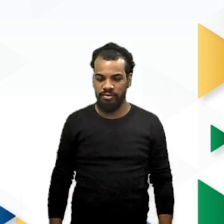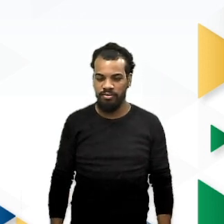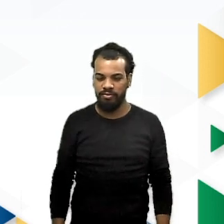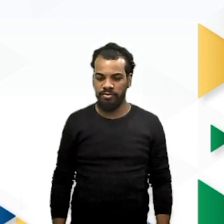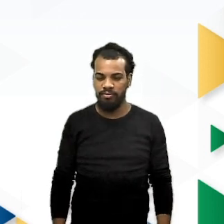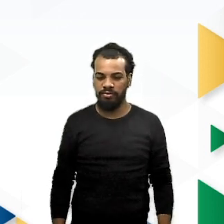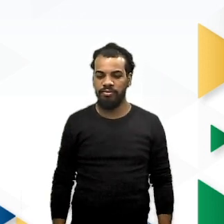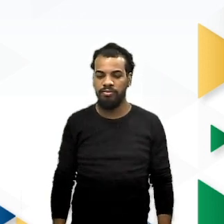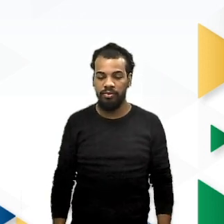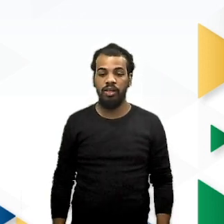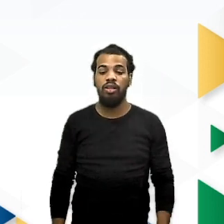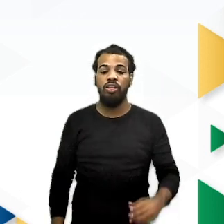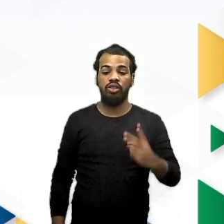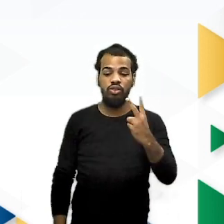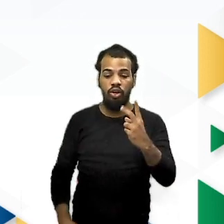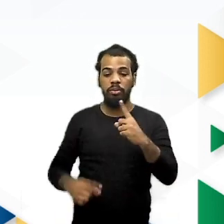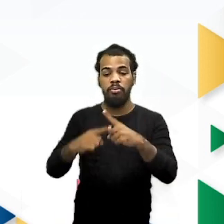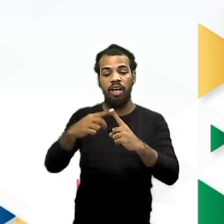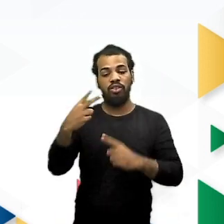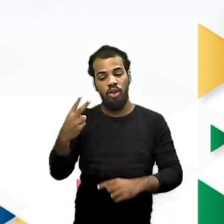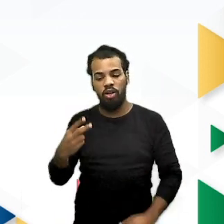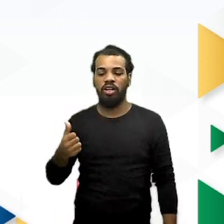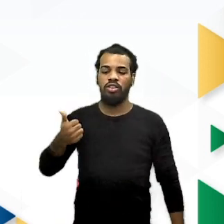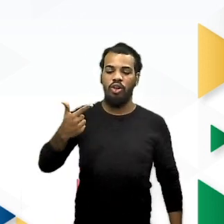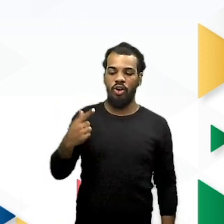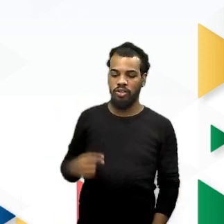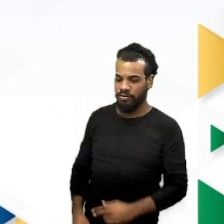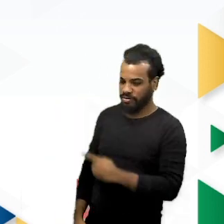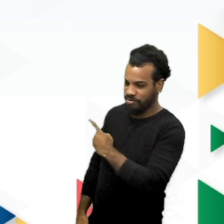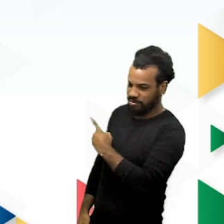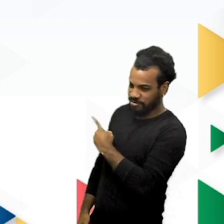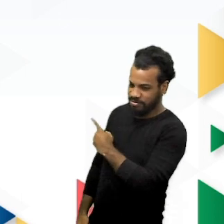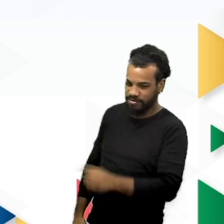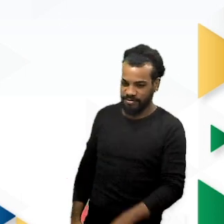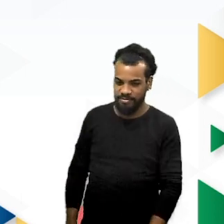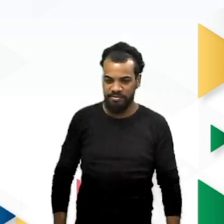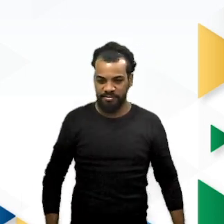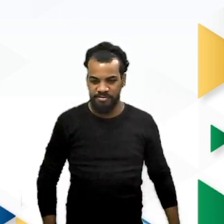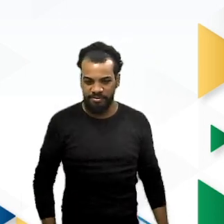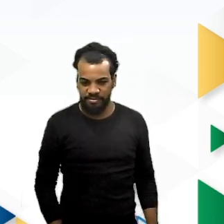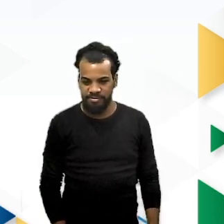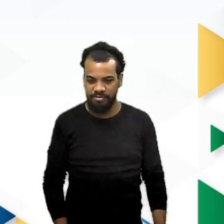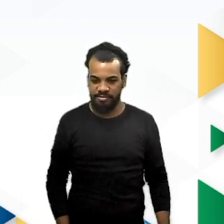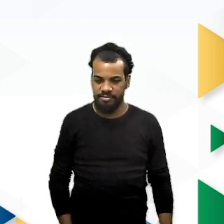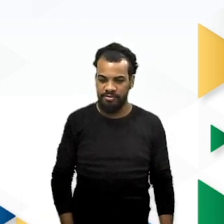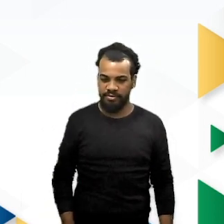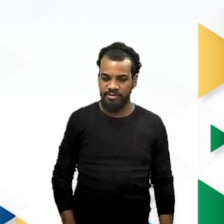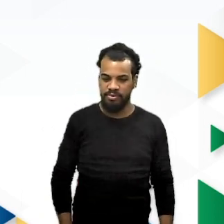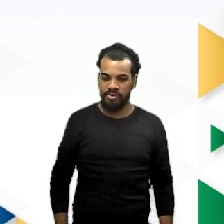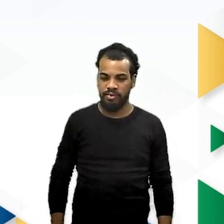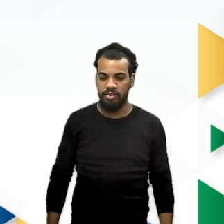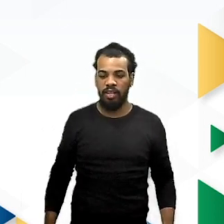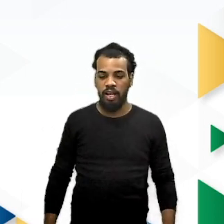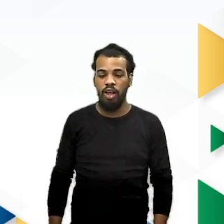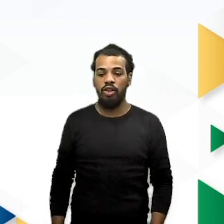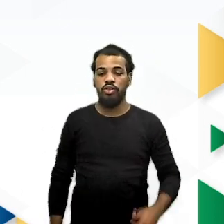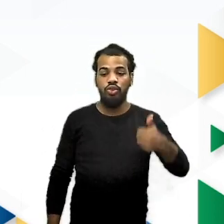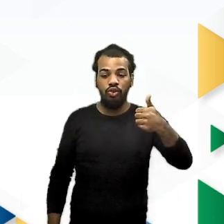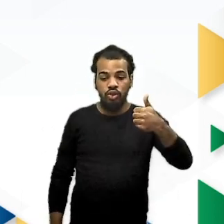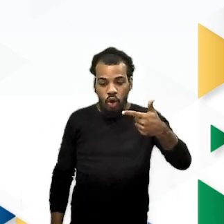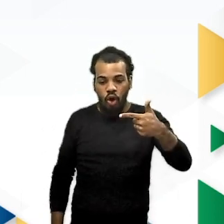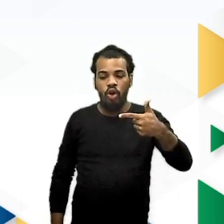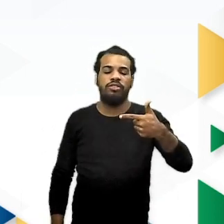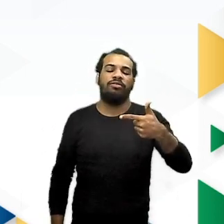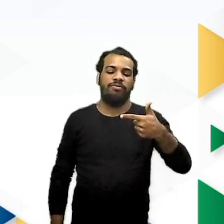né, mais 2, ok? Então, esse depois do 10 é o 12, e esse que está